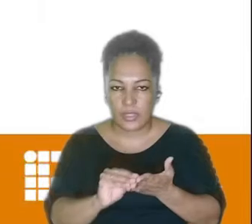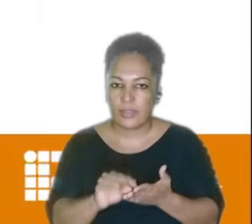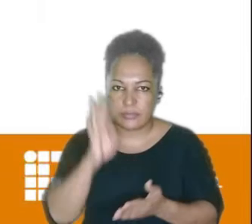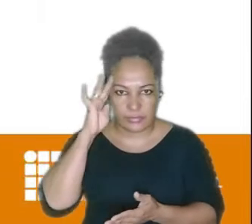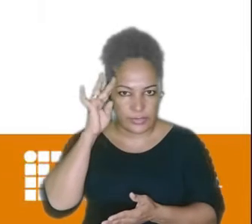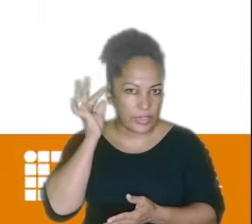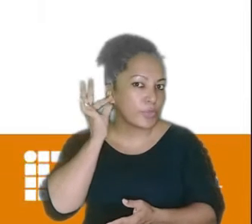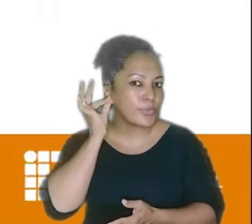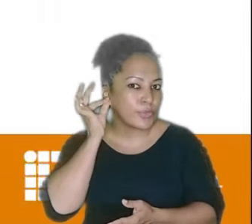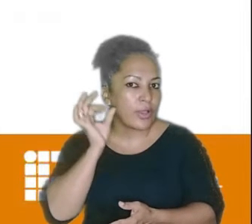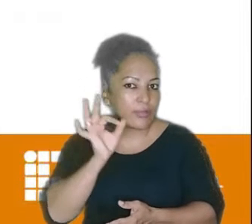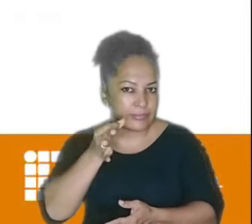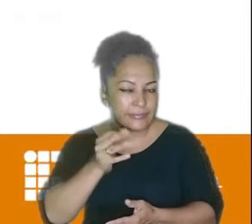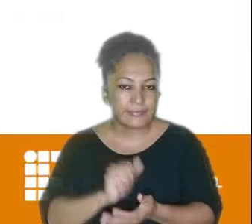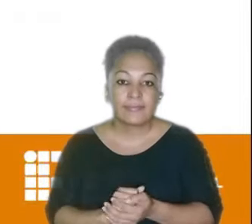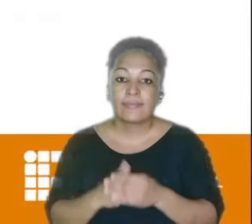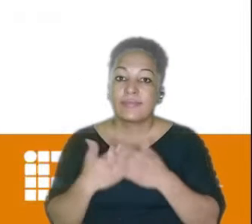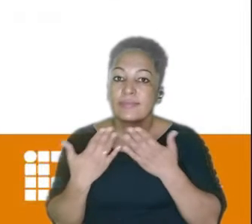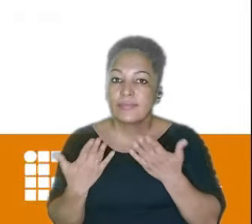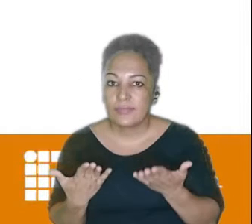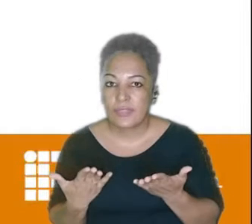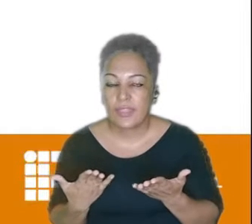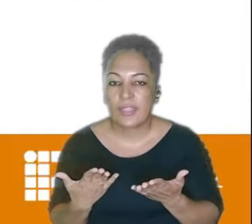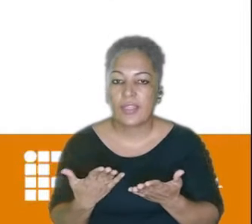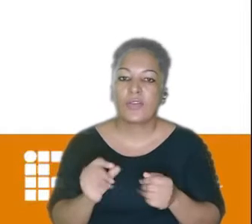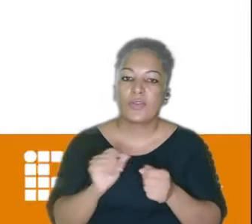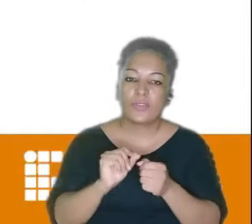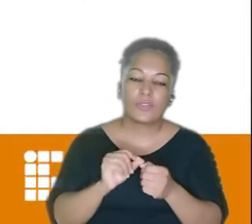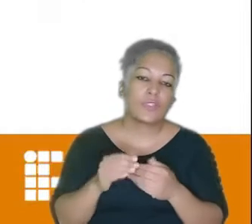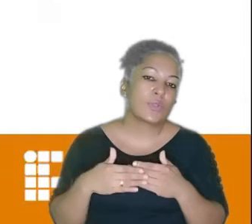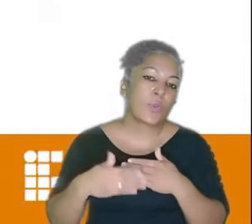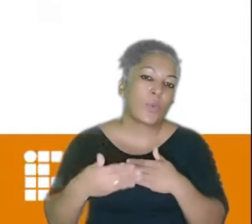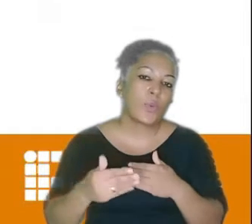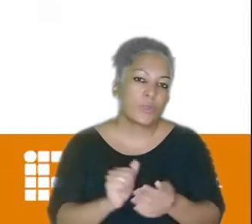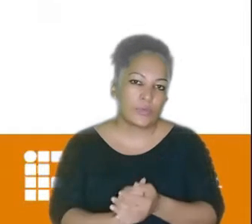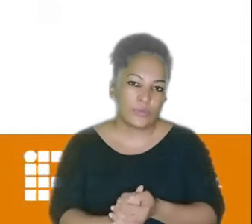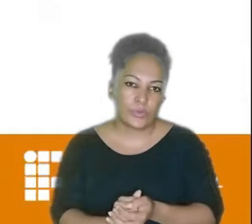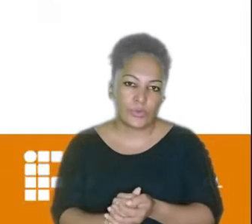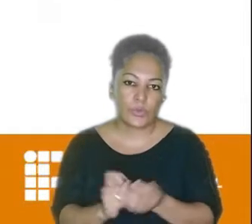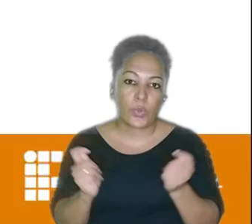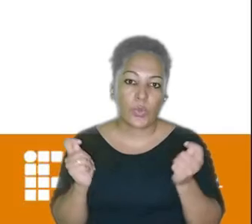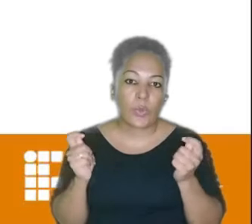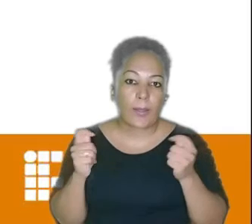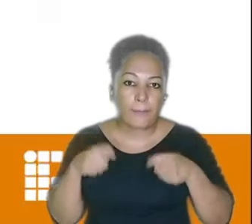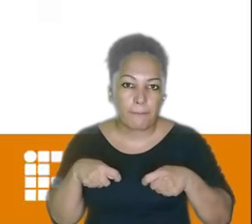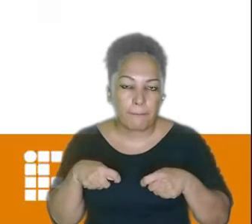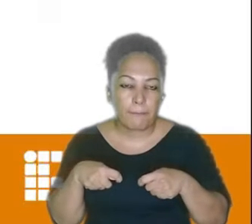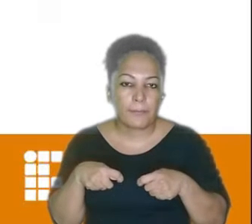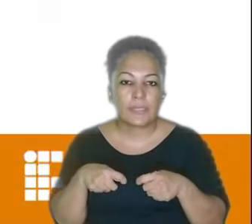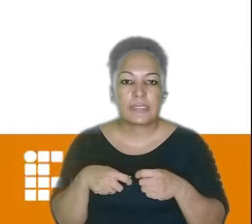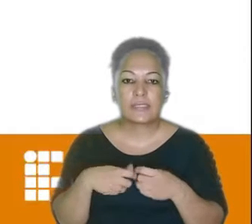demais, hein? Então, a atividade de levantamento de requisitos é realizada a partir do